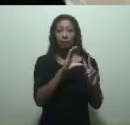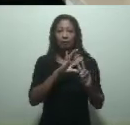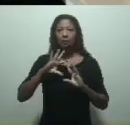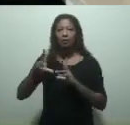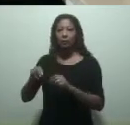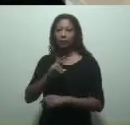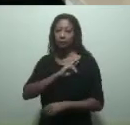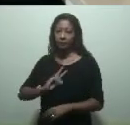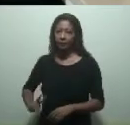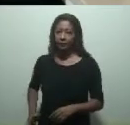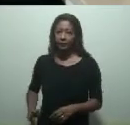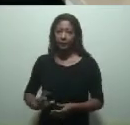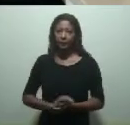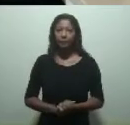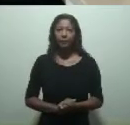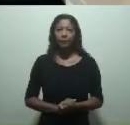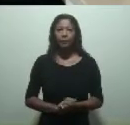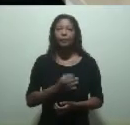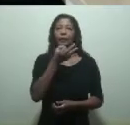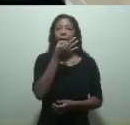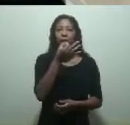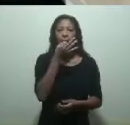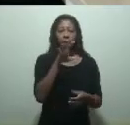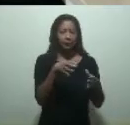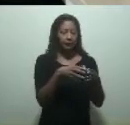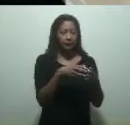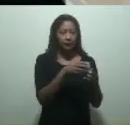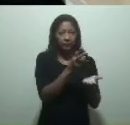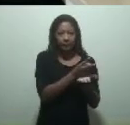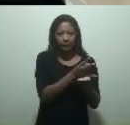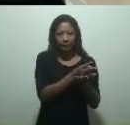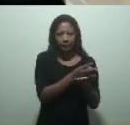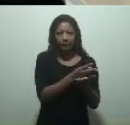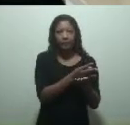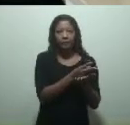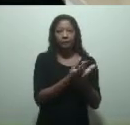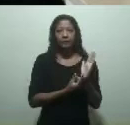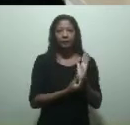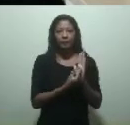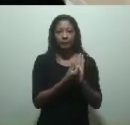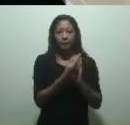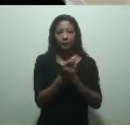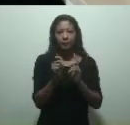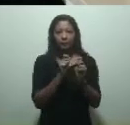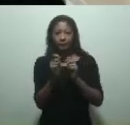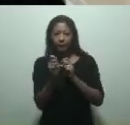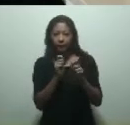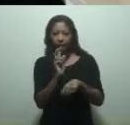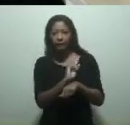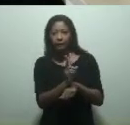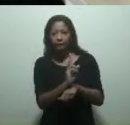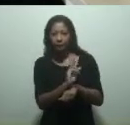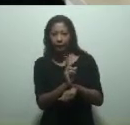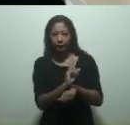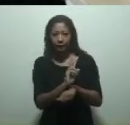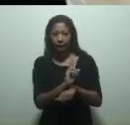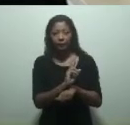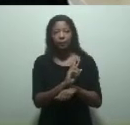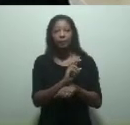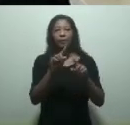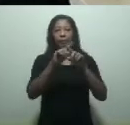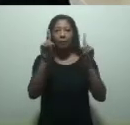vereadores. Parecer da Comissão Permanente de Finanças, Orçamento e Fiscalização Financeira ao Projeto